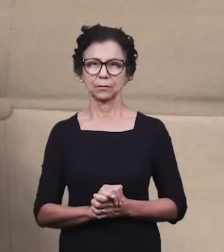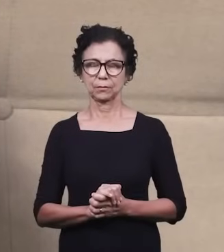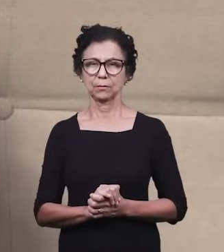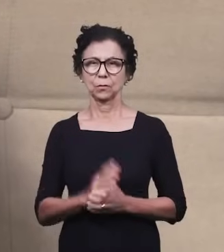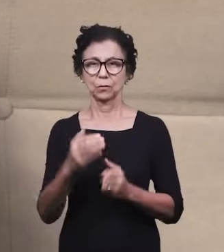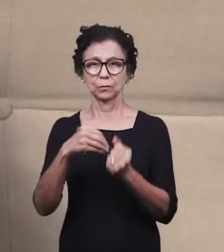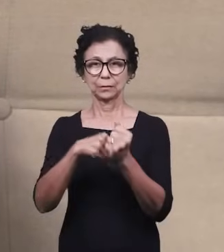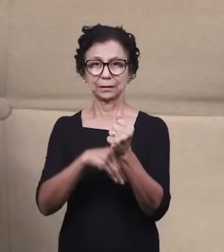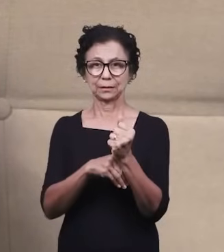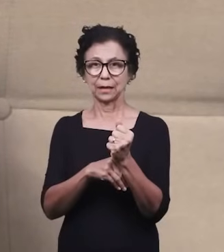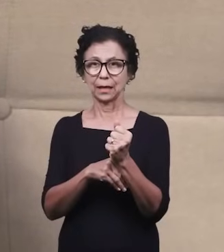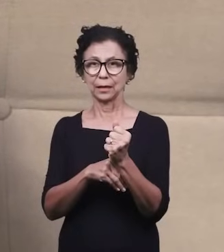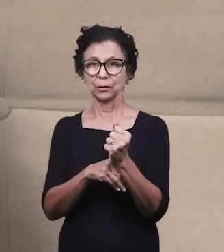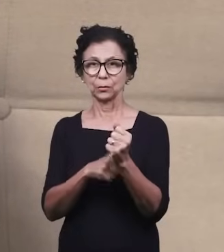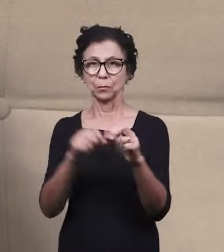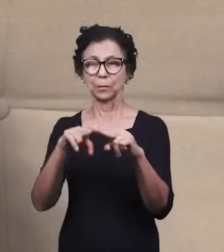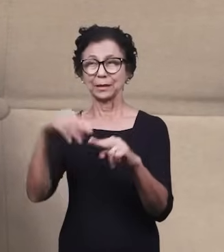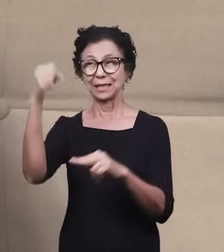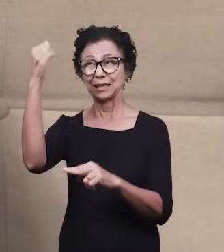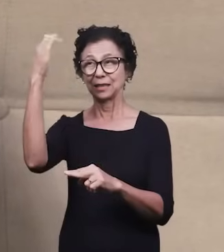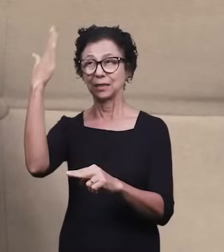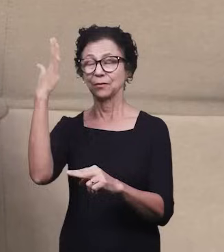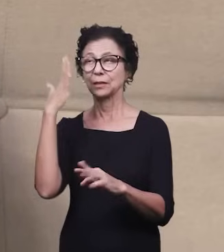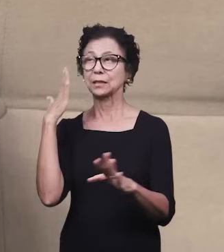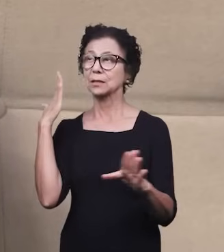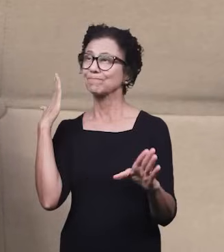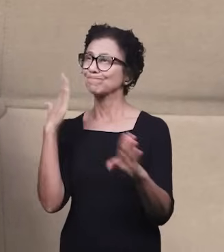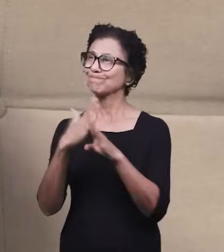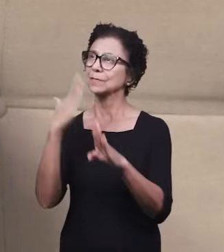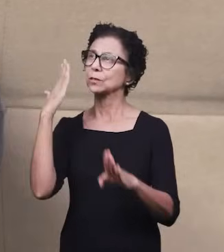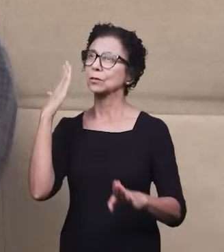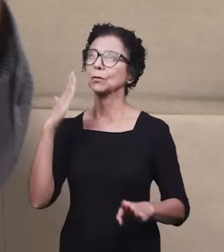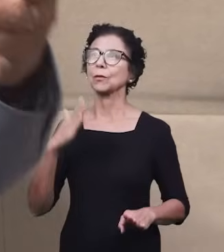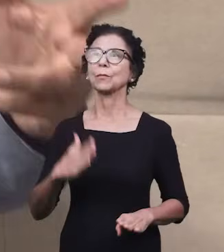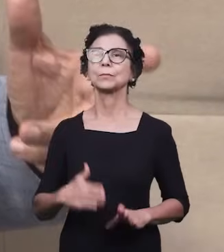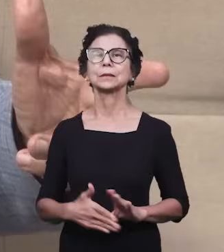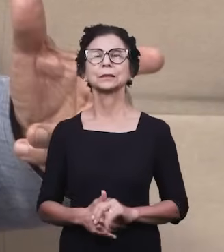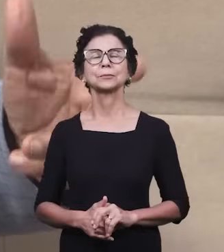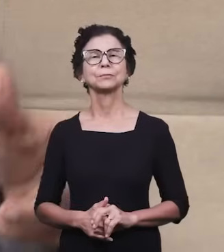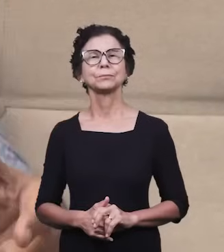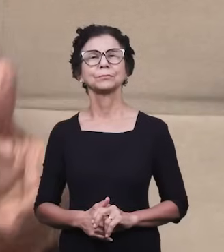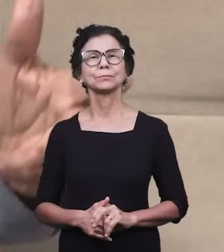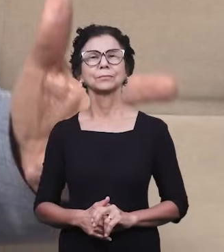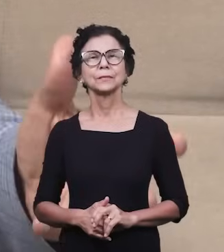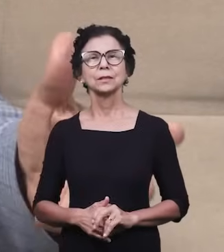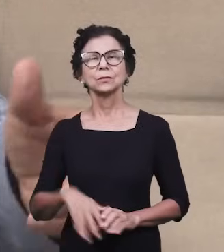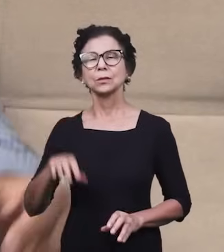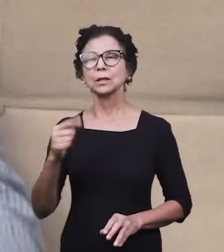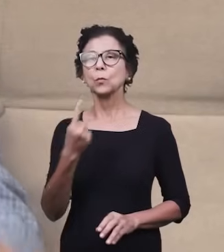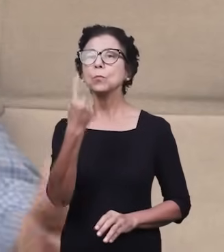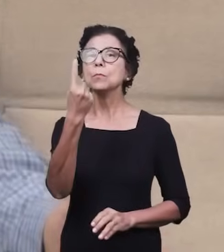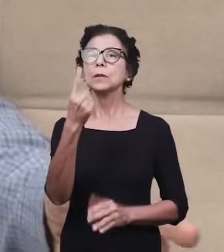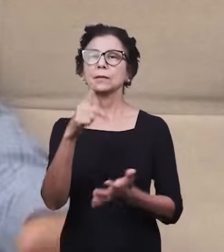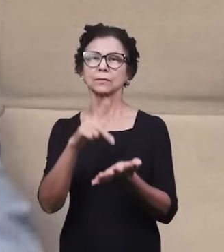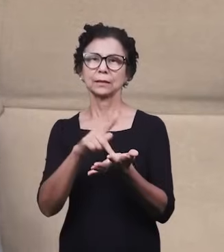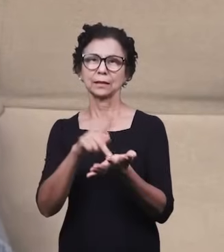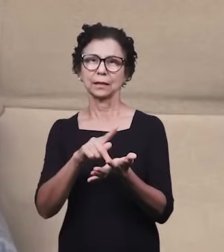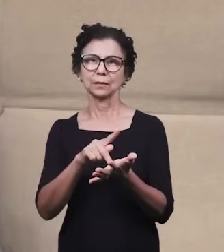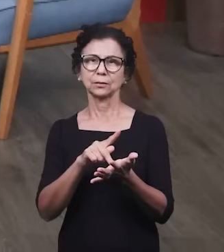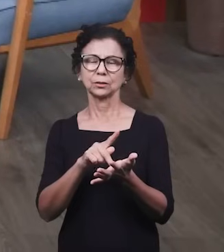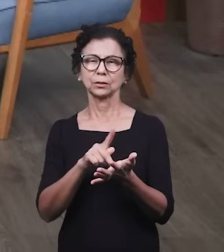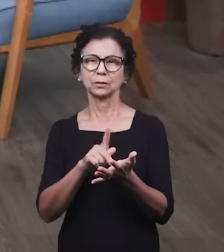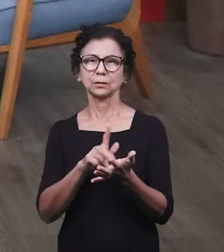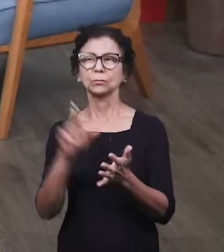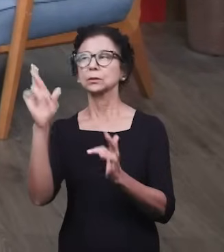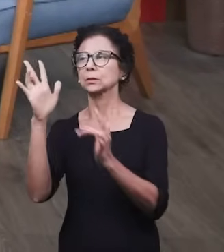através da revelação. Amém. Né? Então, é a verdade absoluta, que é a verdade que é Jesus. Glória